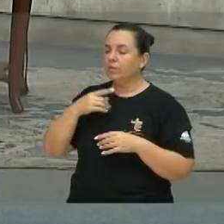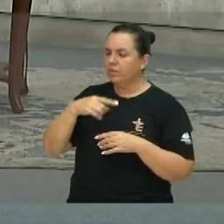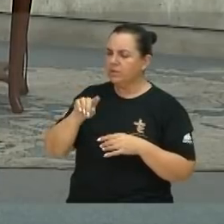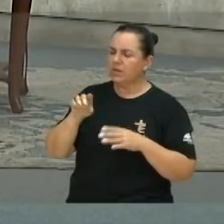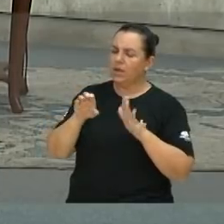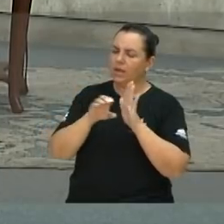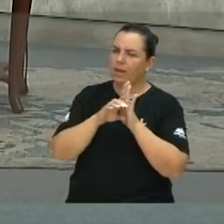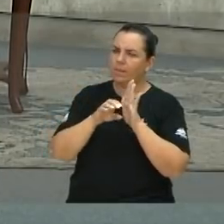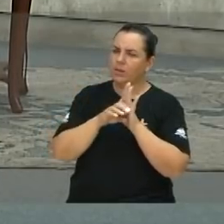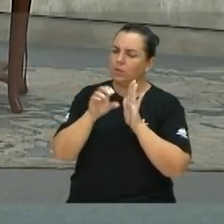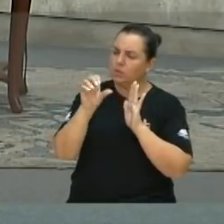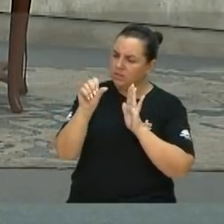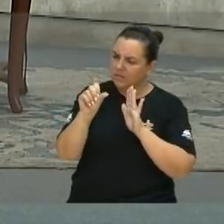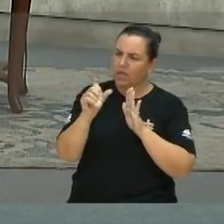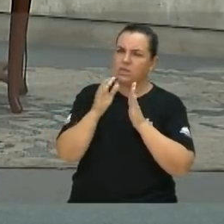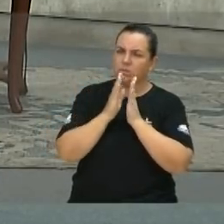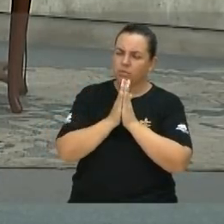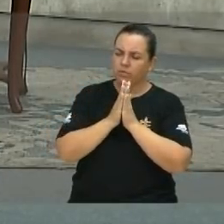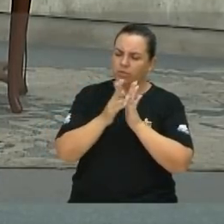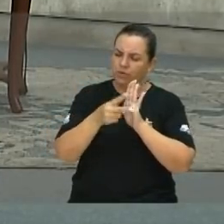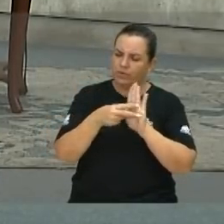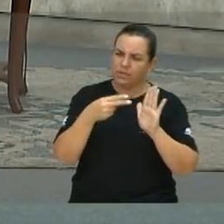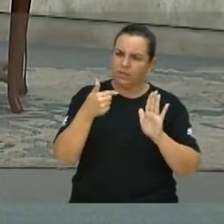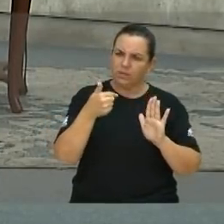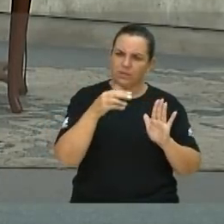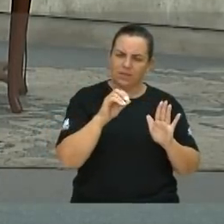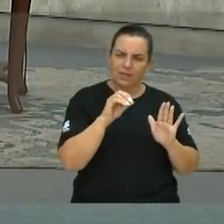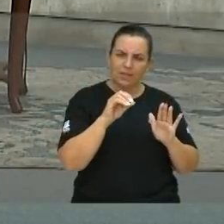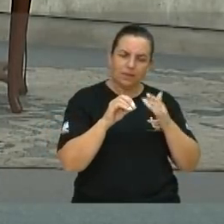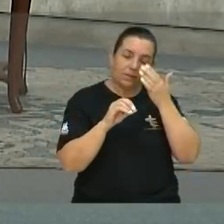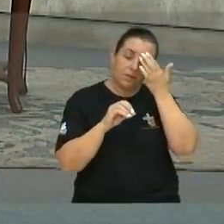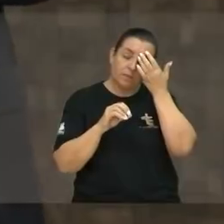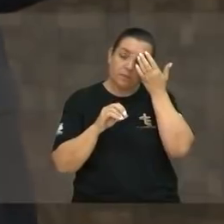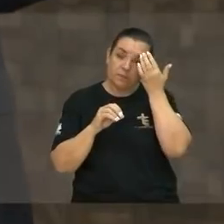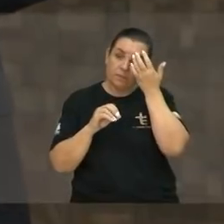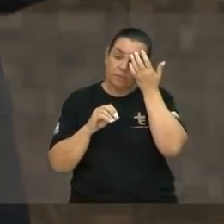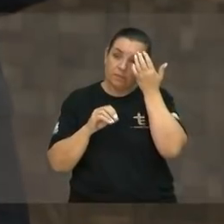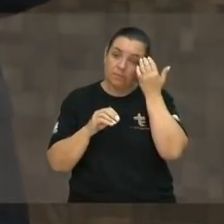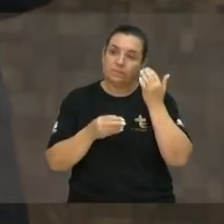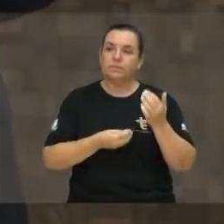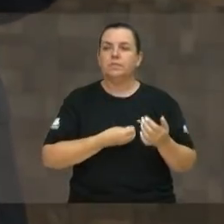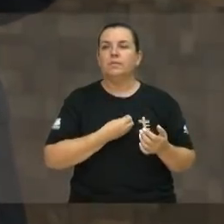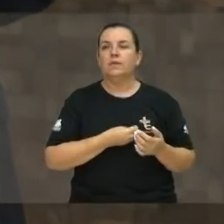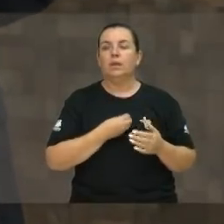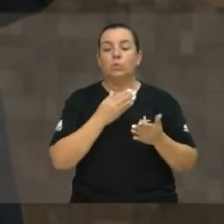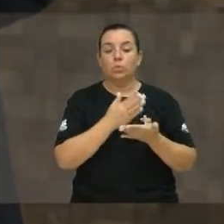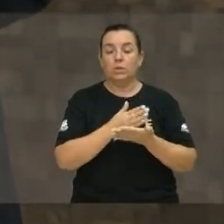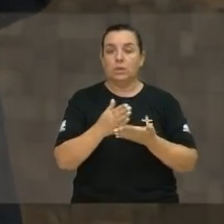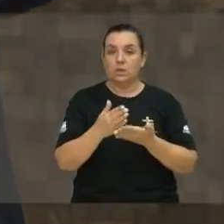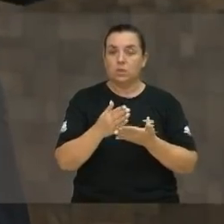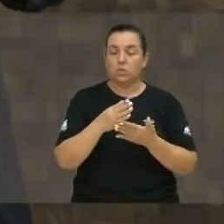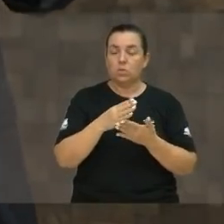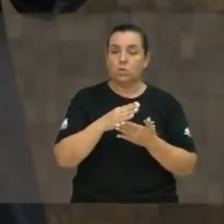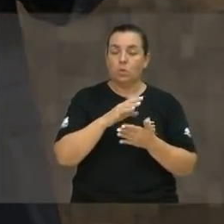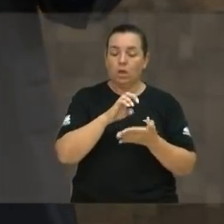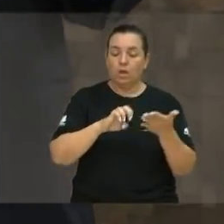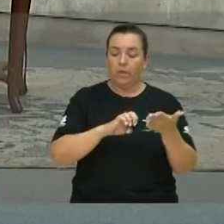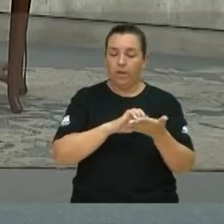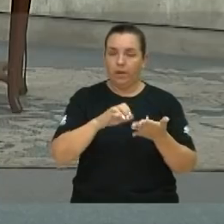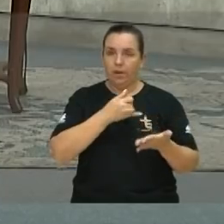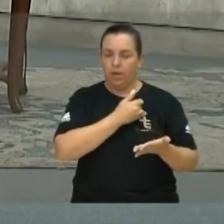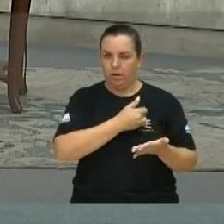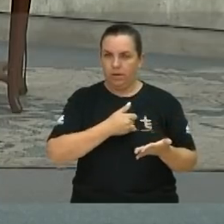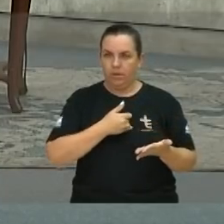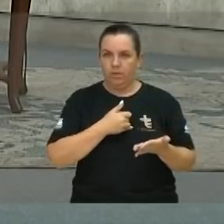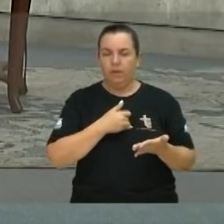capítulo 6 versículo 70 por favor estamos no início do evangelho de joão